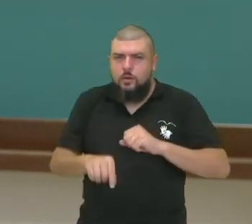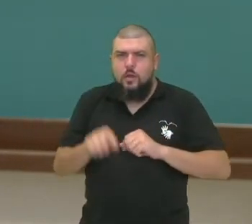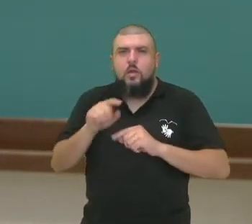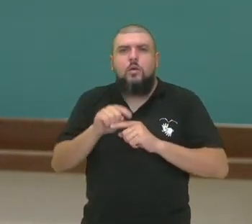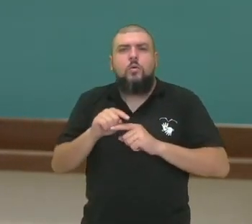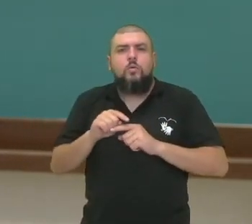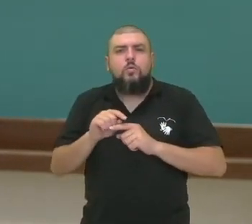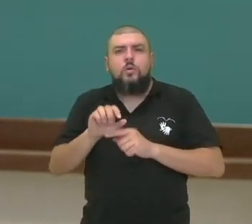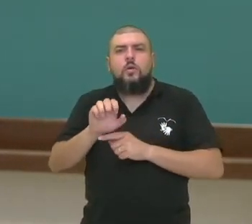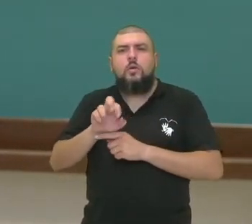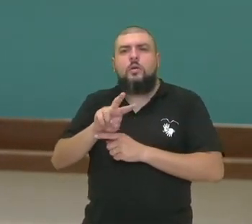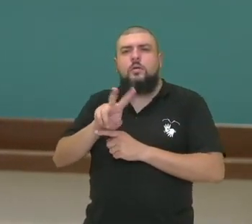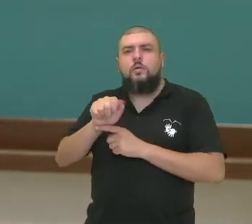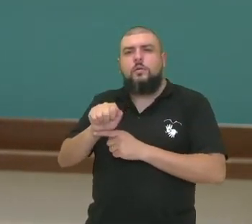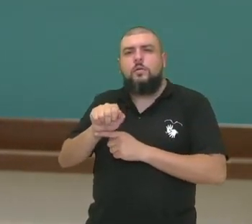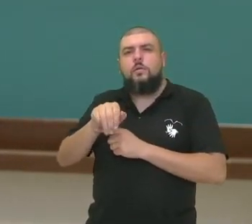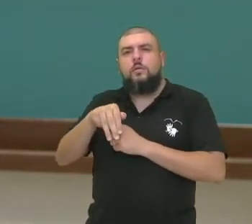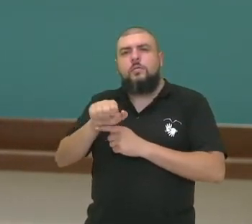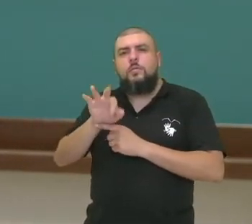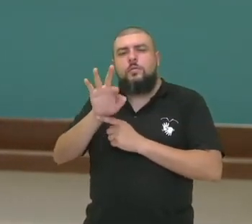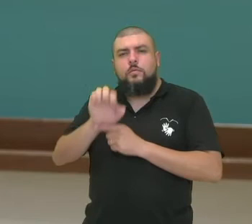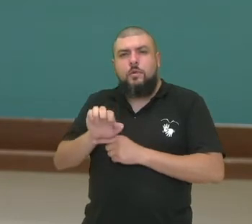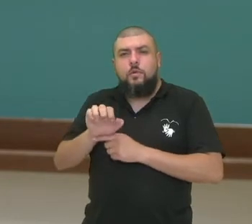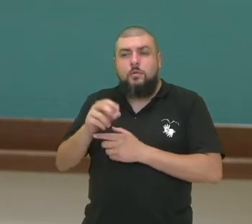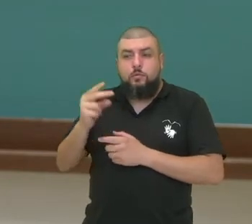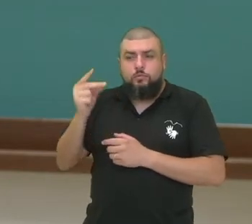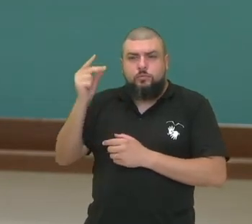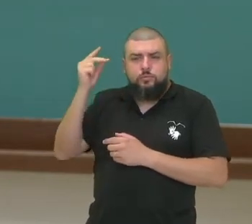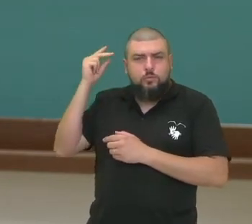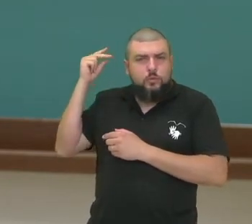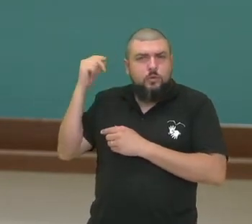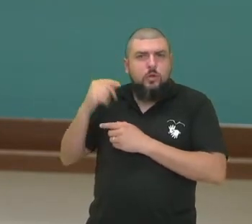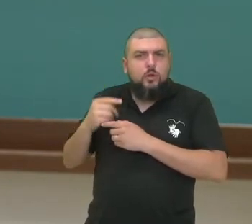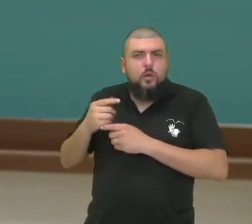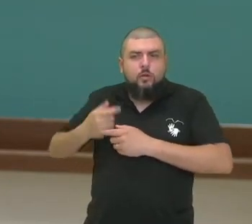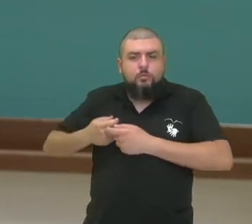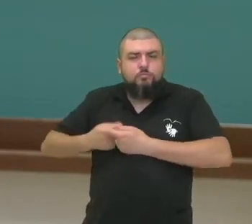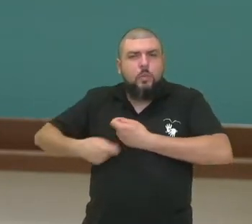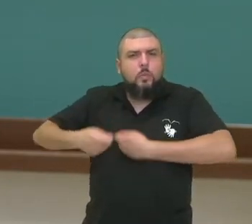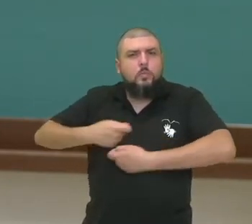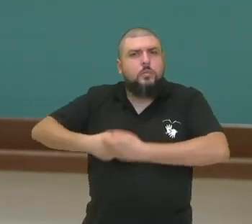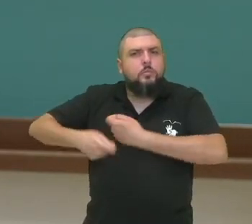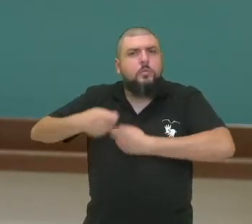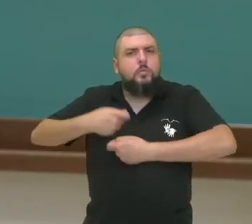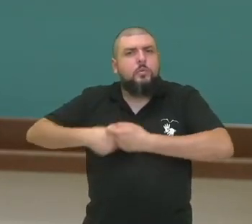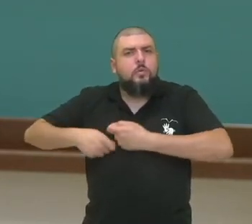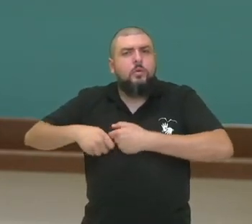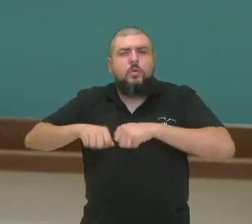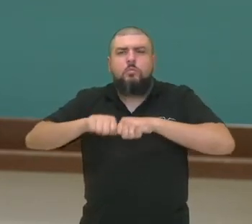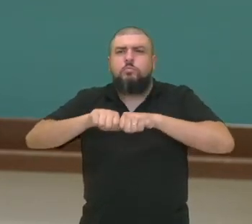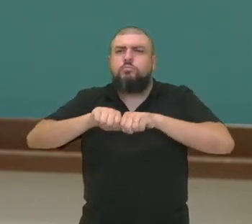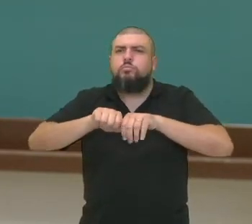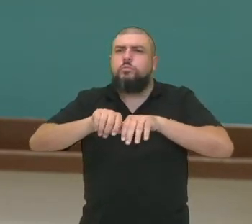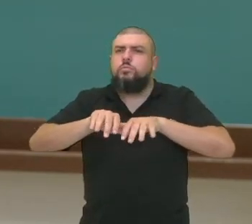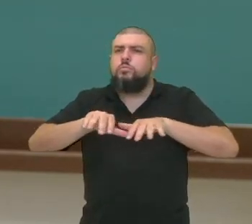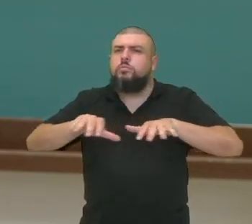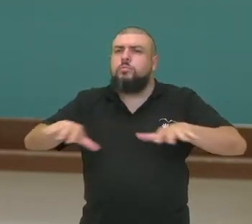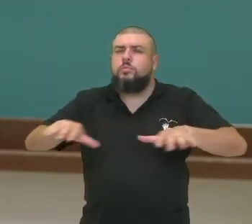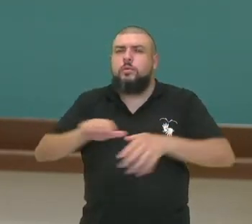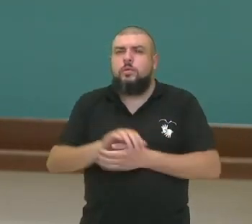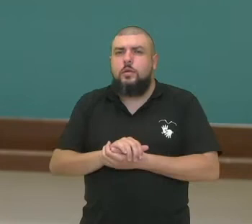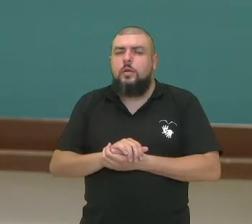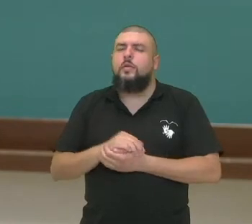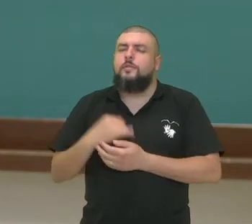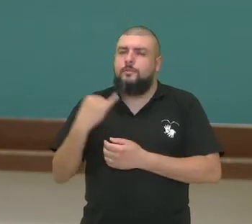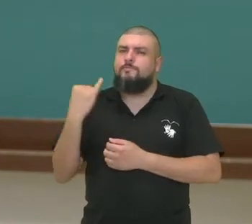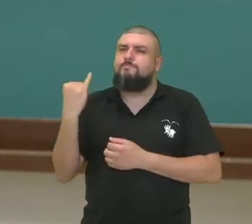do estado do Paraná. Chegou a ser um dos produtos mais comercializados do estado. Daí a sua